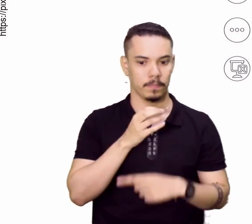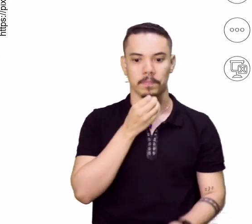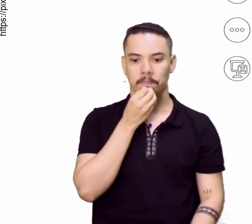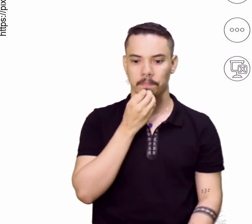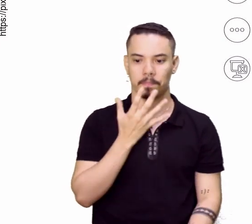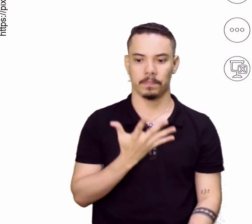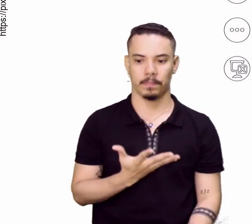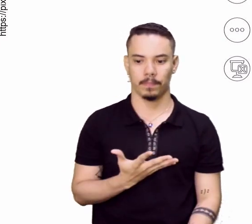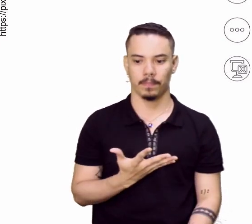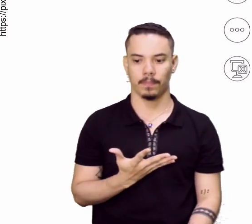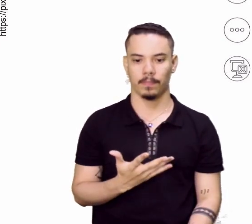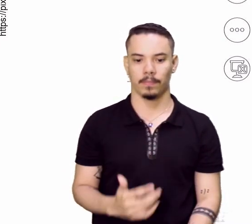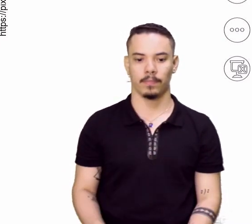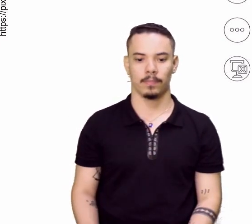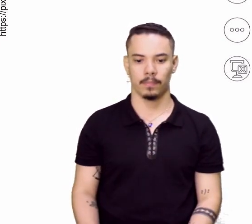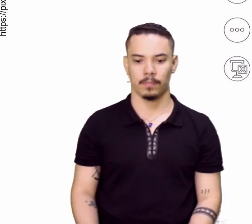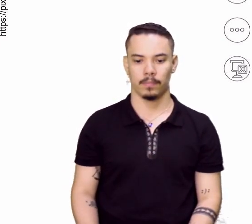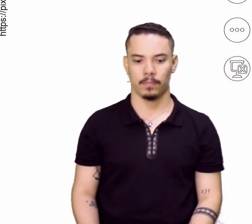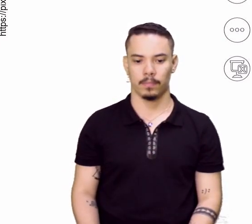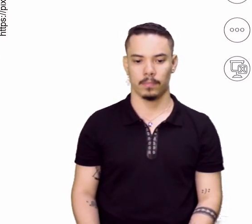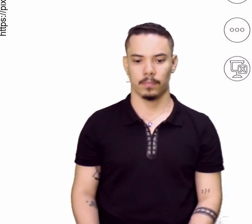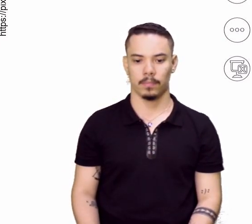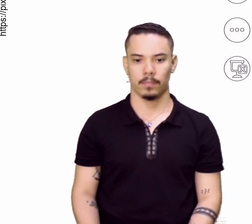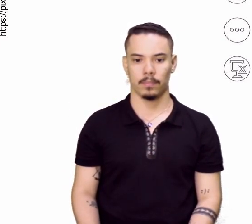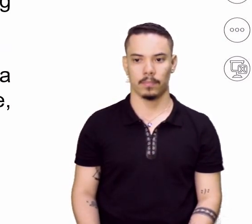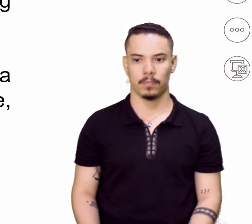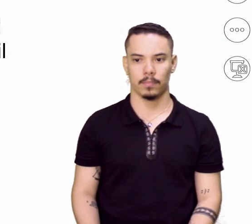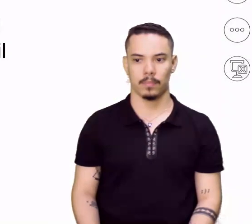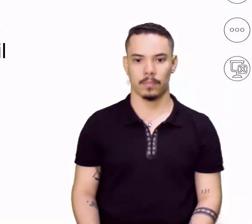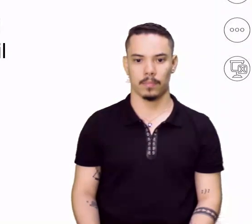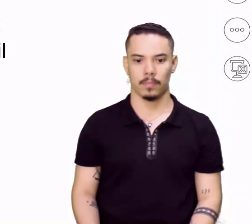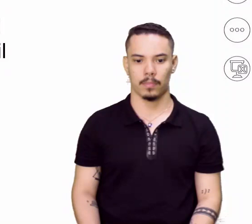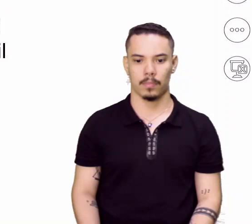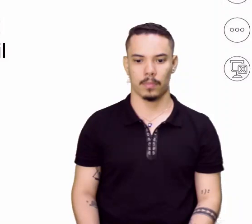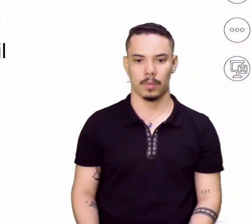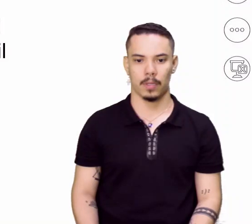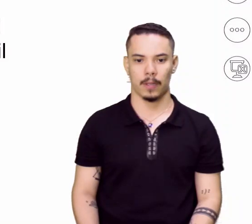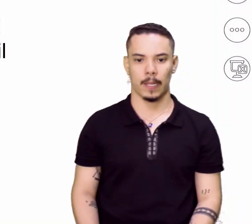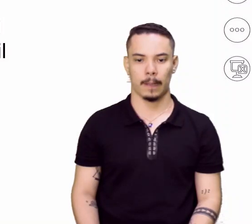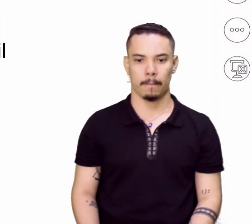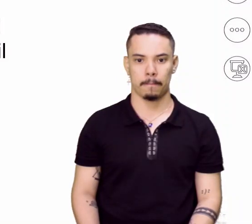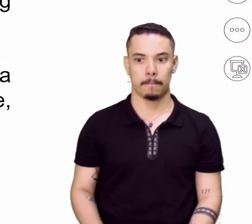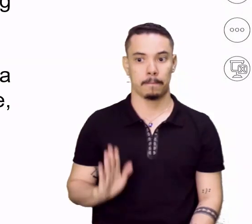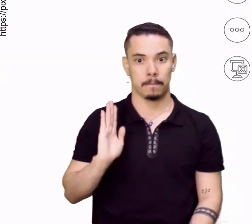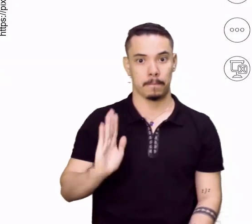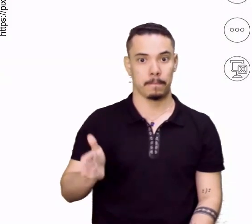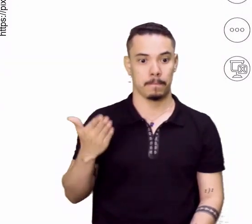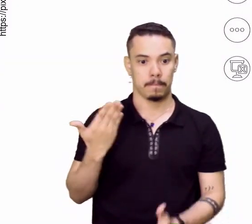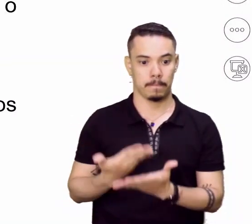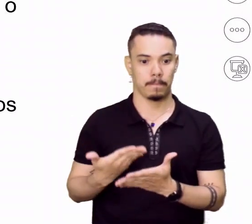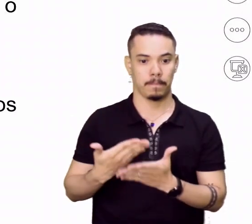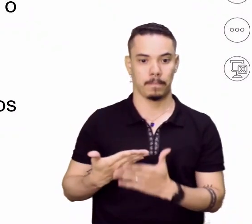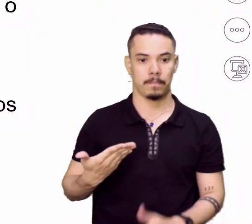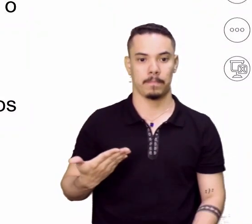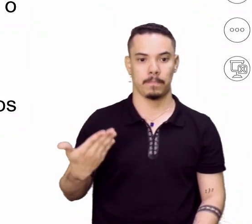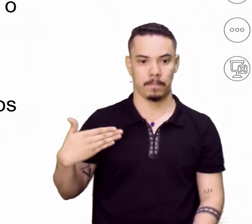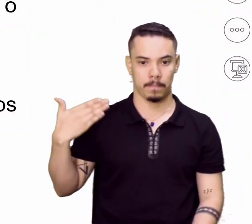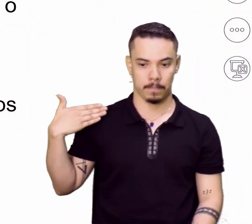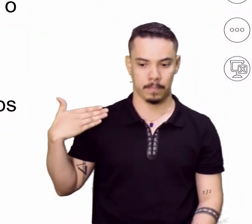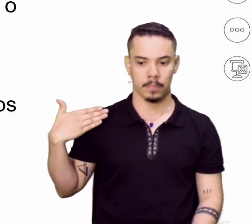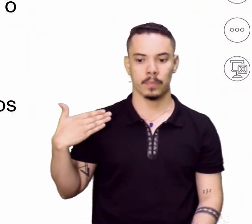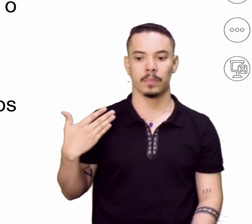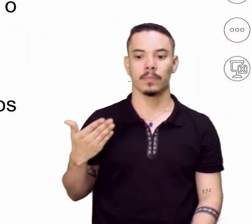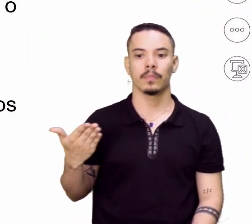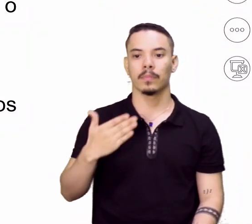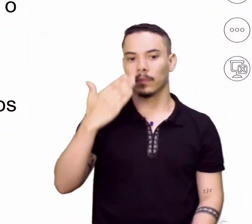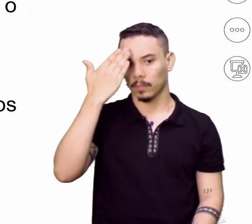bom, que é a minha define clause, lá no nosso primeiro exemplo. Então vamos entender